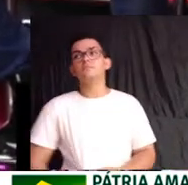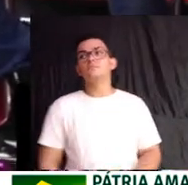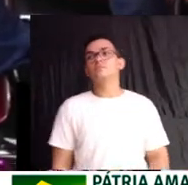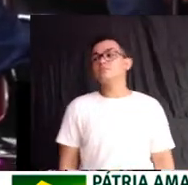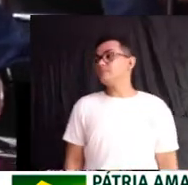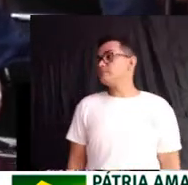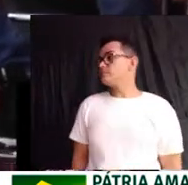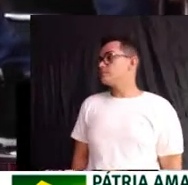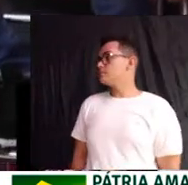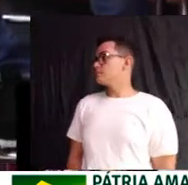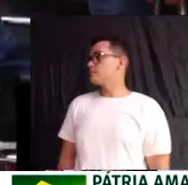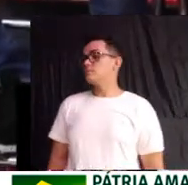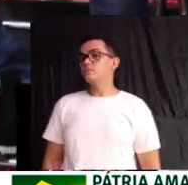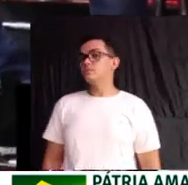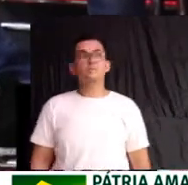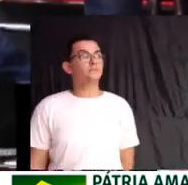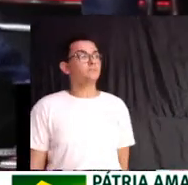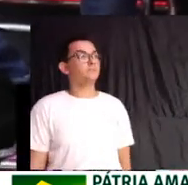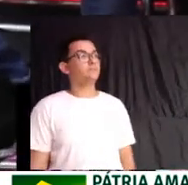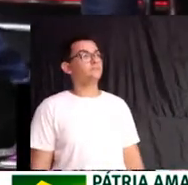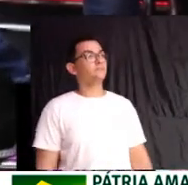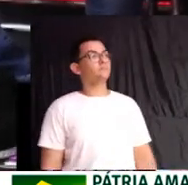Life is bigger.